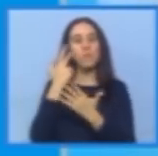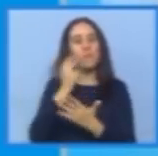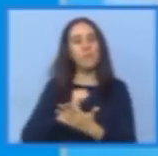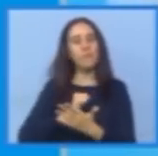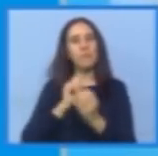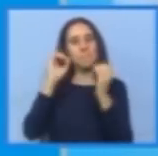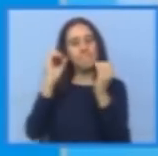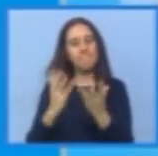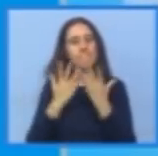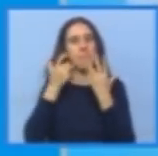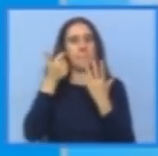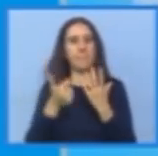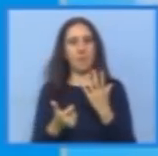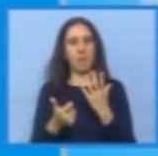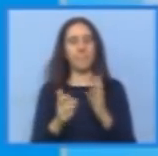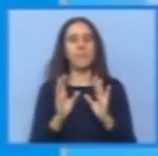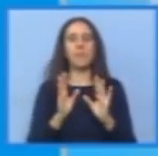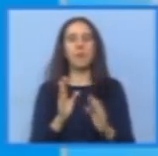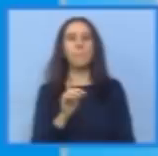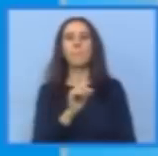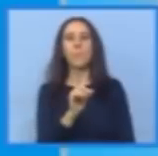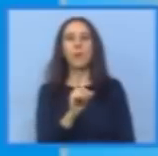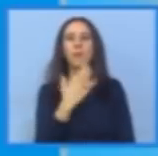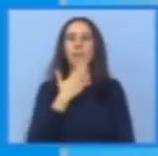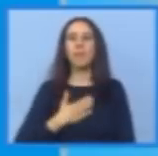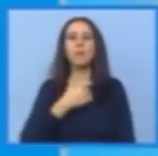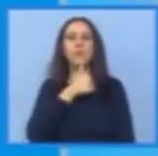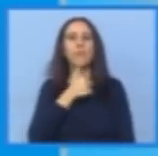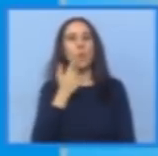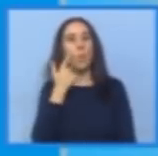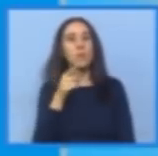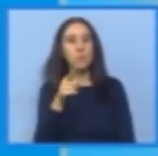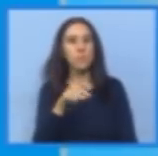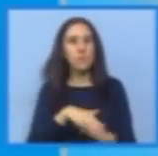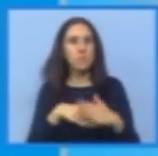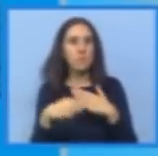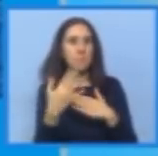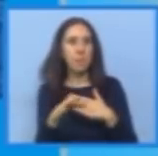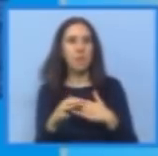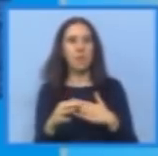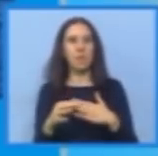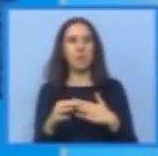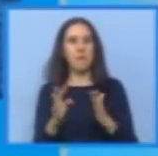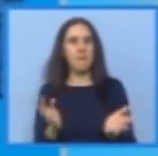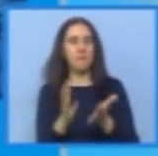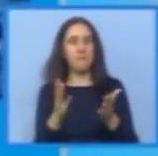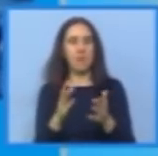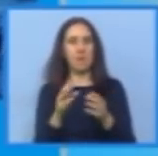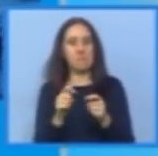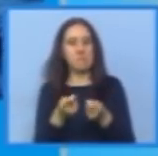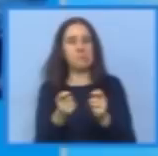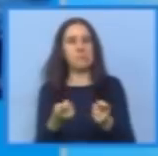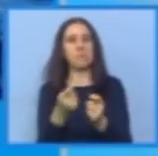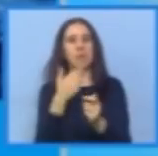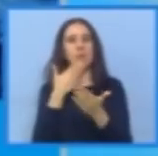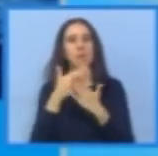vida. Agora, não é para nos pôr a sofrer, assim, olha, estás a ver, tu fizeste mal, olha, para te espremer, para te